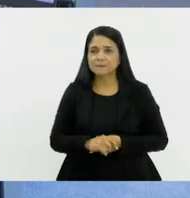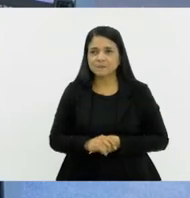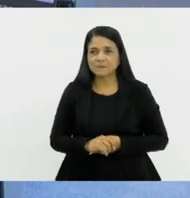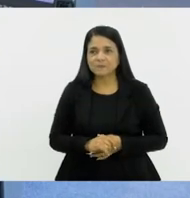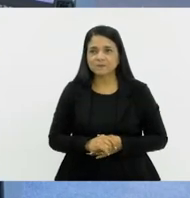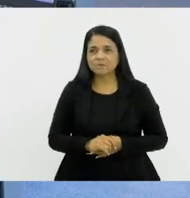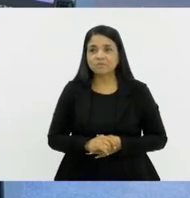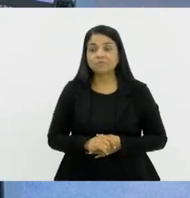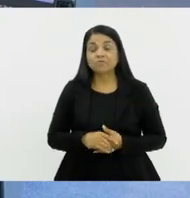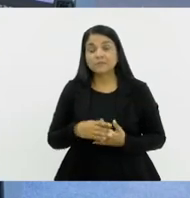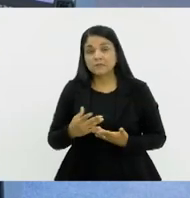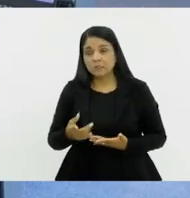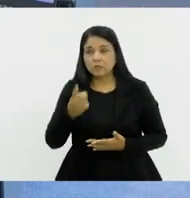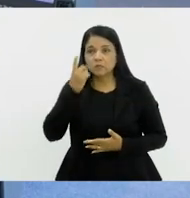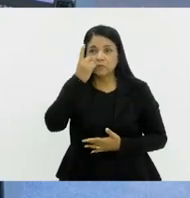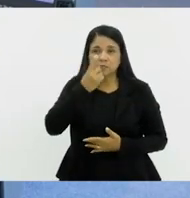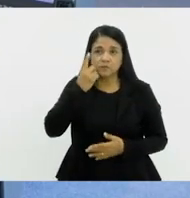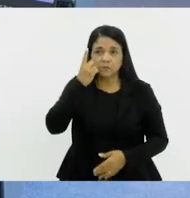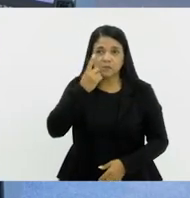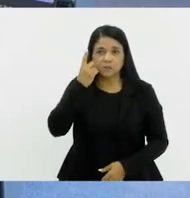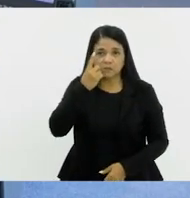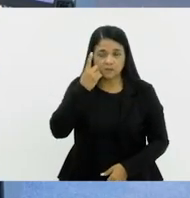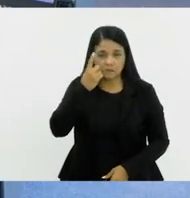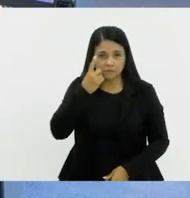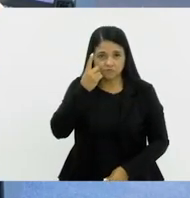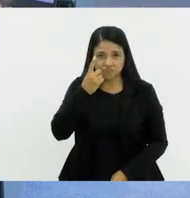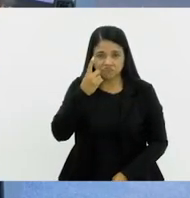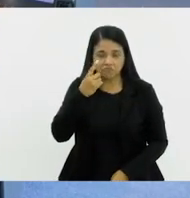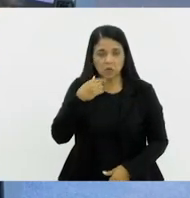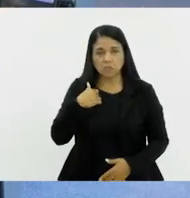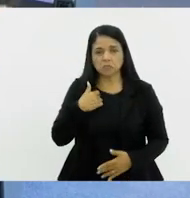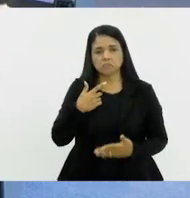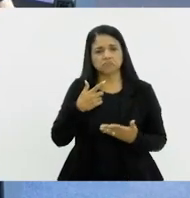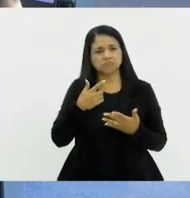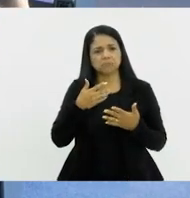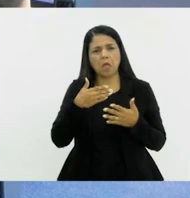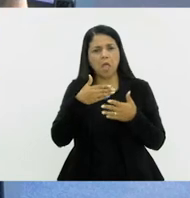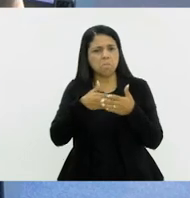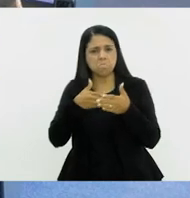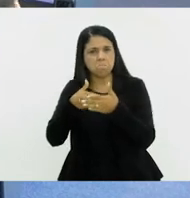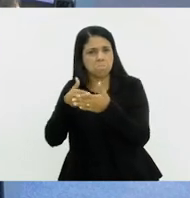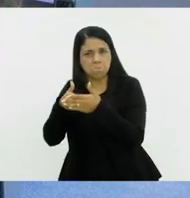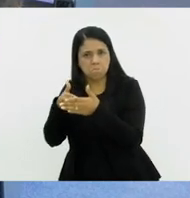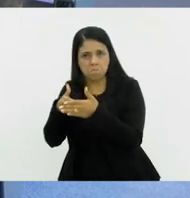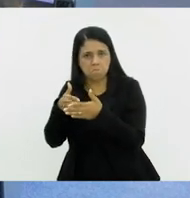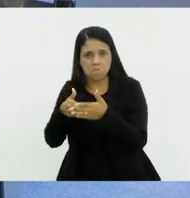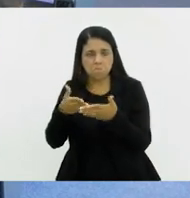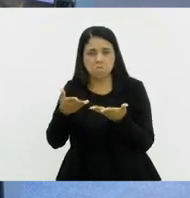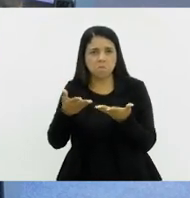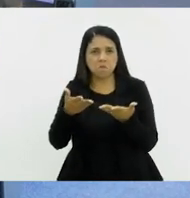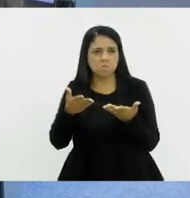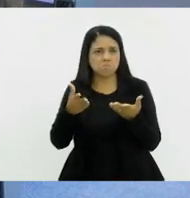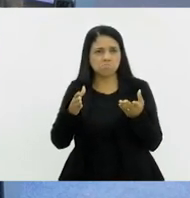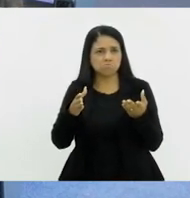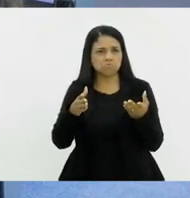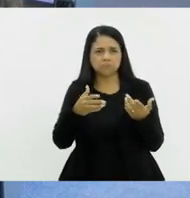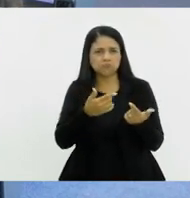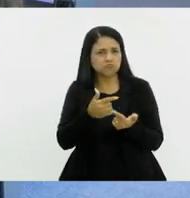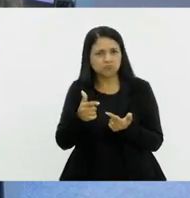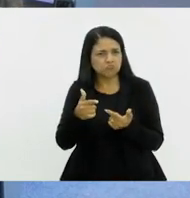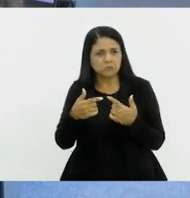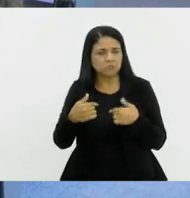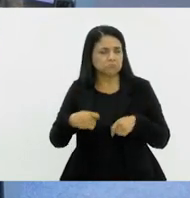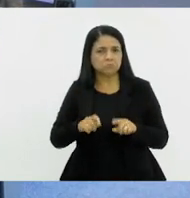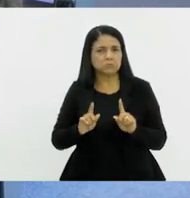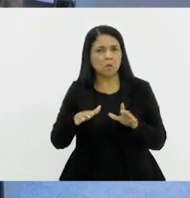Deputada, eu acho que, assim, não vejo nenhum empecilho para que haja movimentos da sociedade